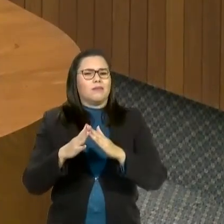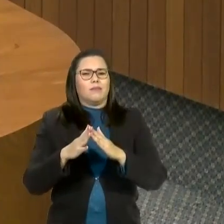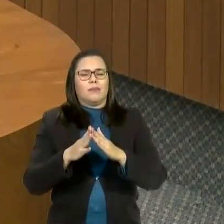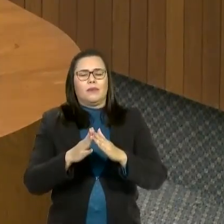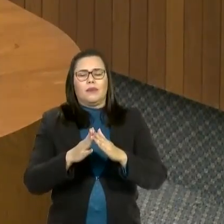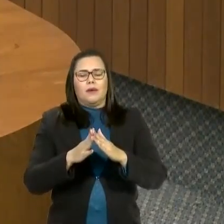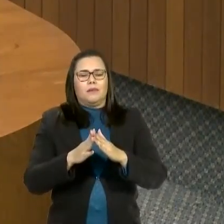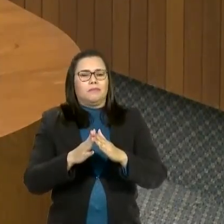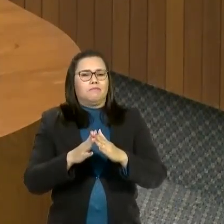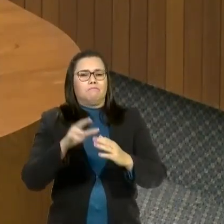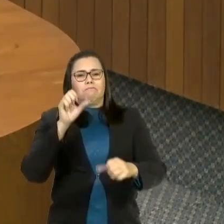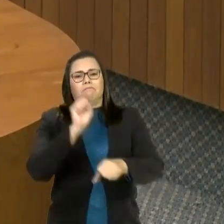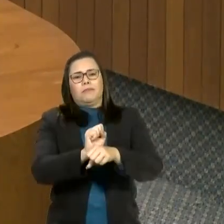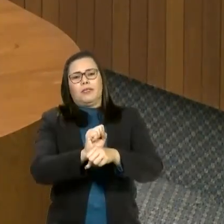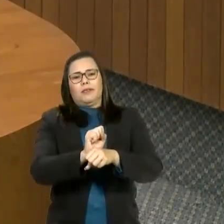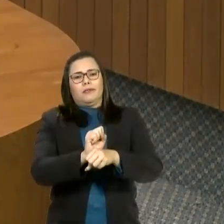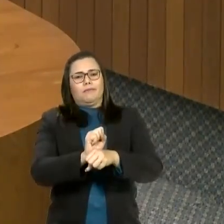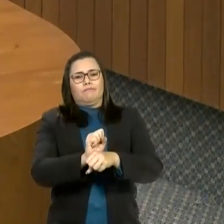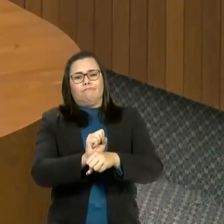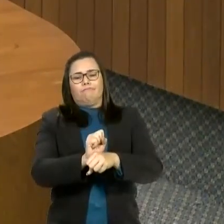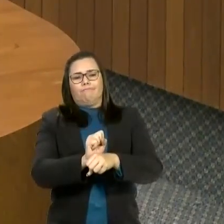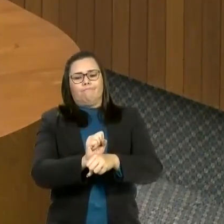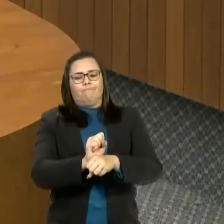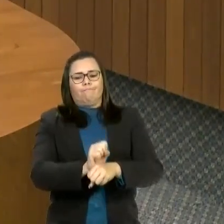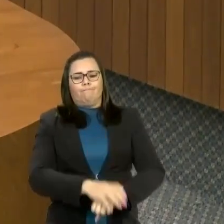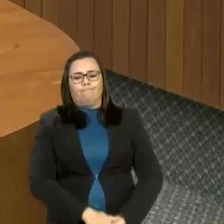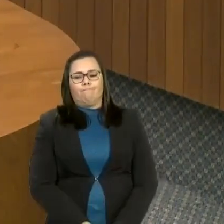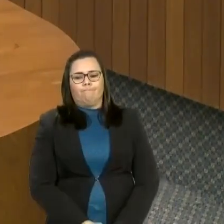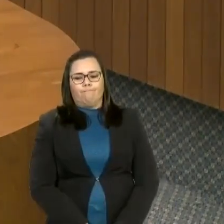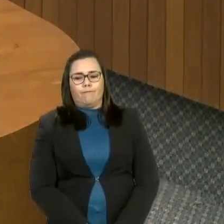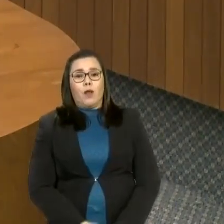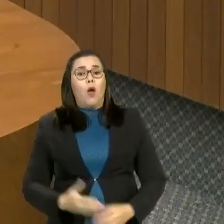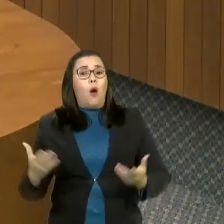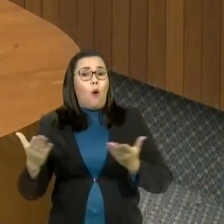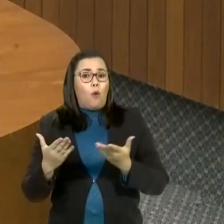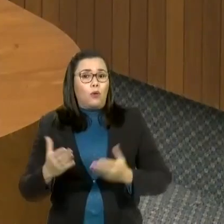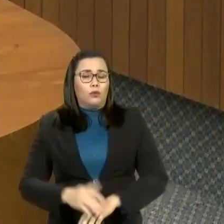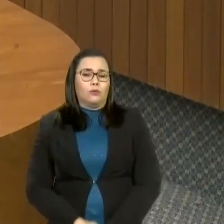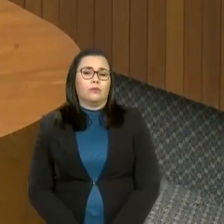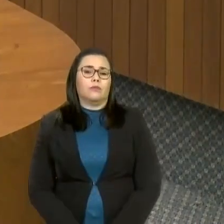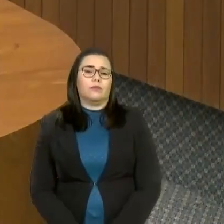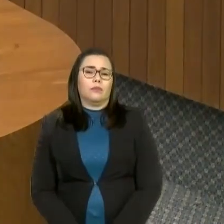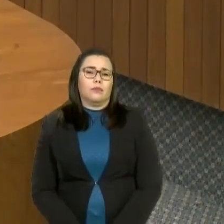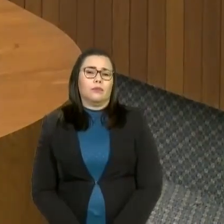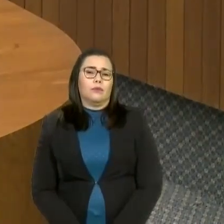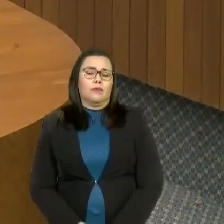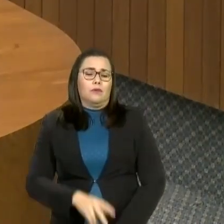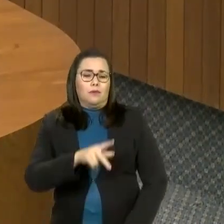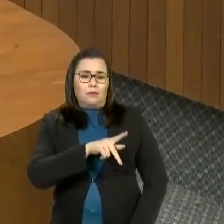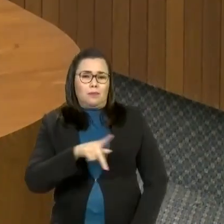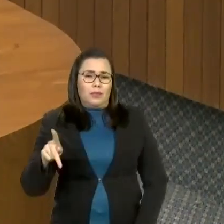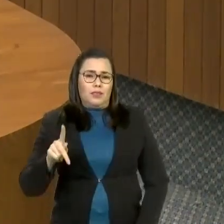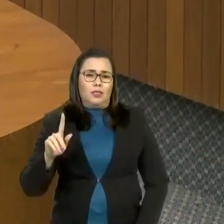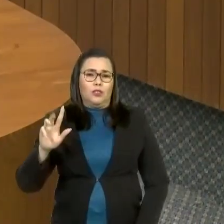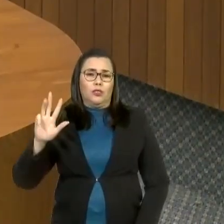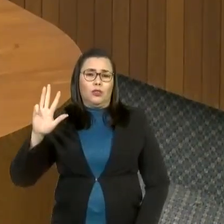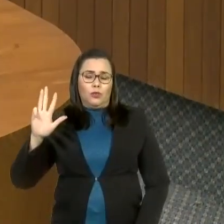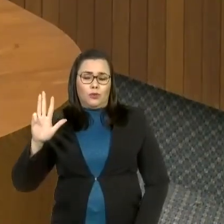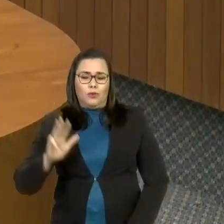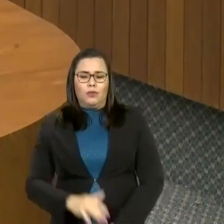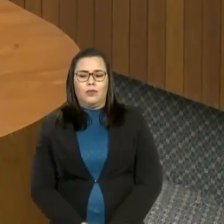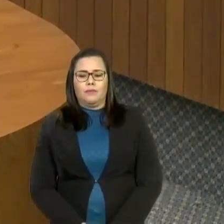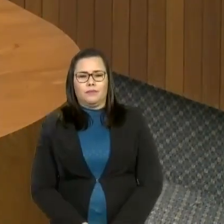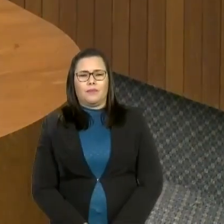retomada do programa Minha Casa Minha Vida. Hoje o presidente Lula está entregando mais de 2.600 moradias no estado da